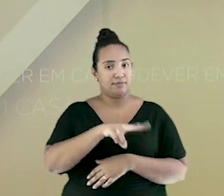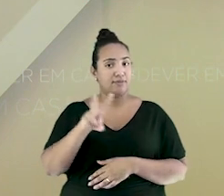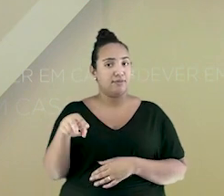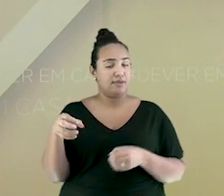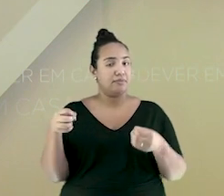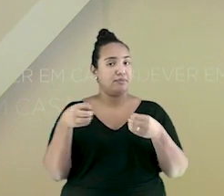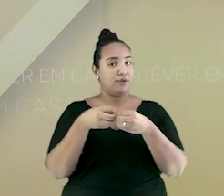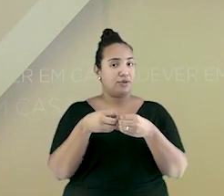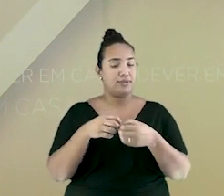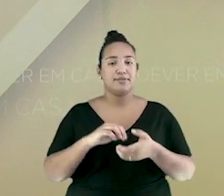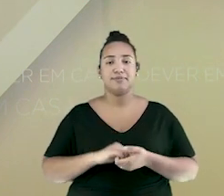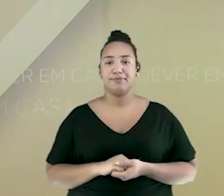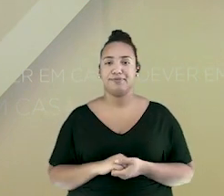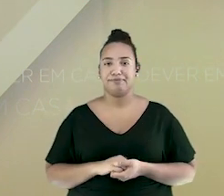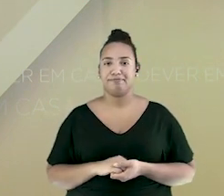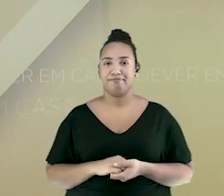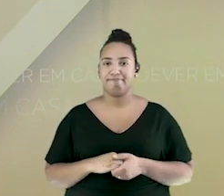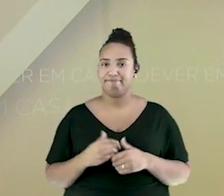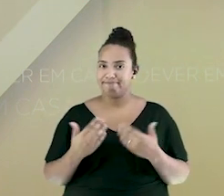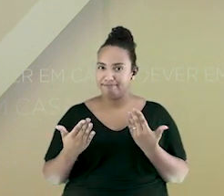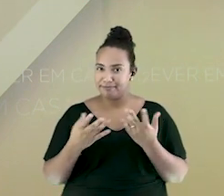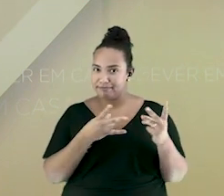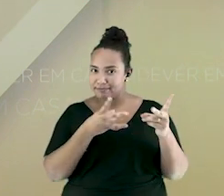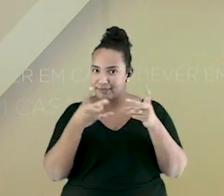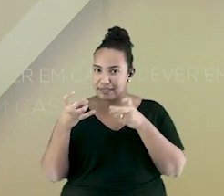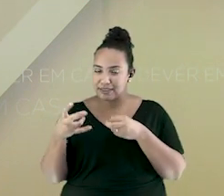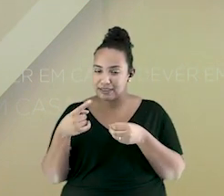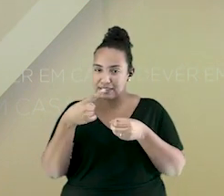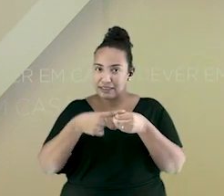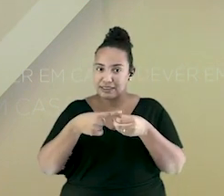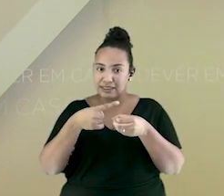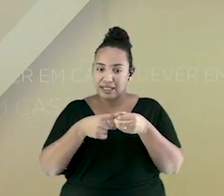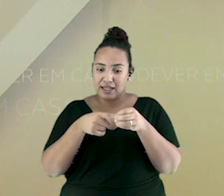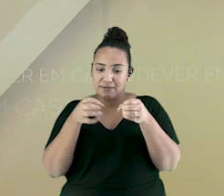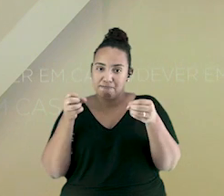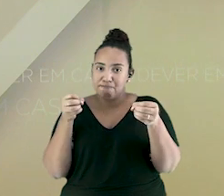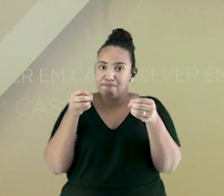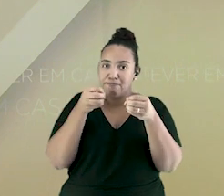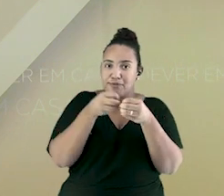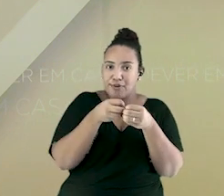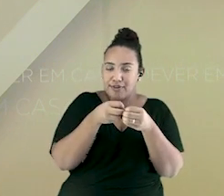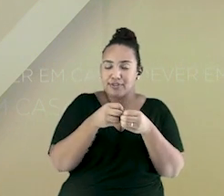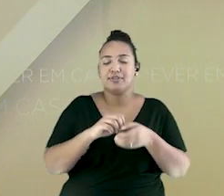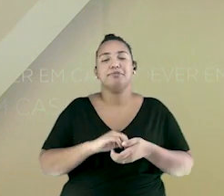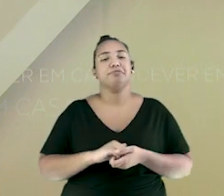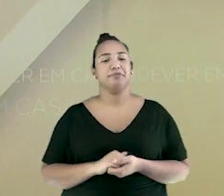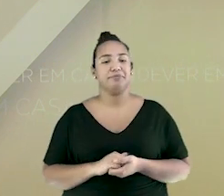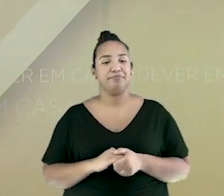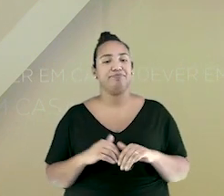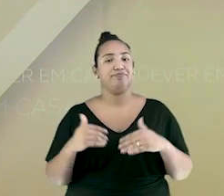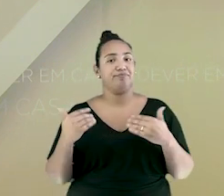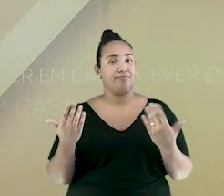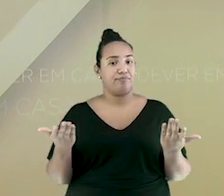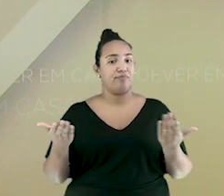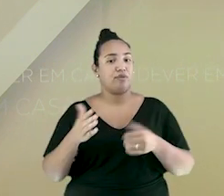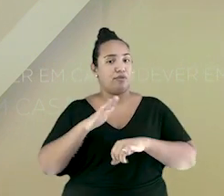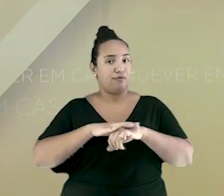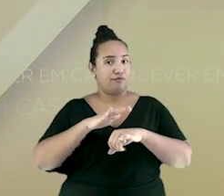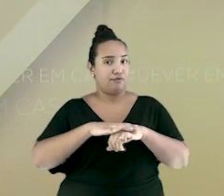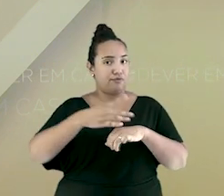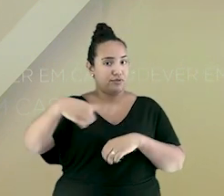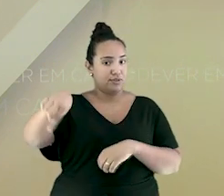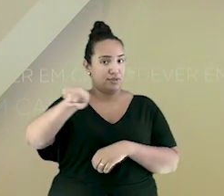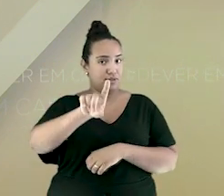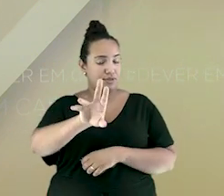também com Vila Velha. Perceberam que são os municípios imediatamente ao lado? Agora eu vou